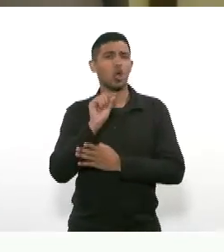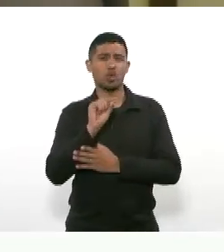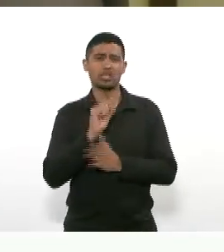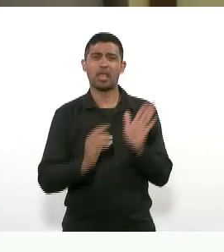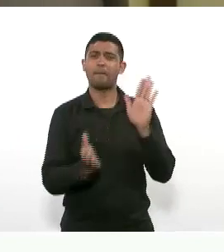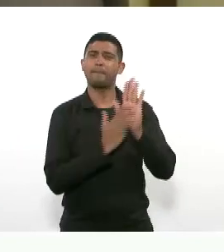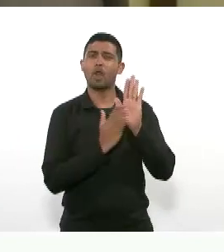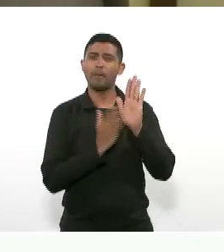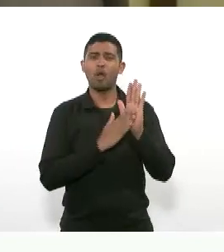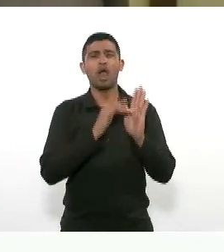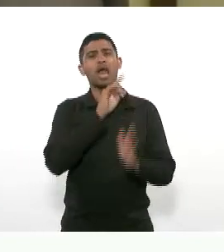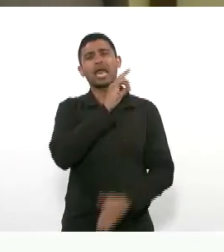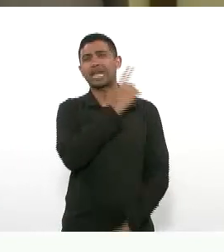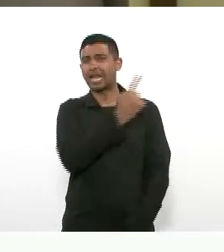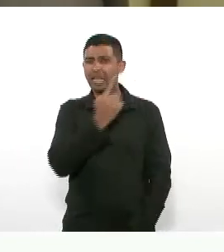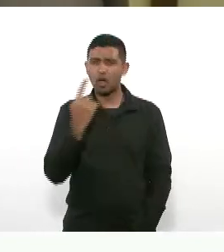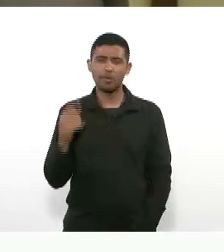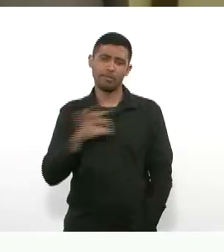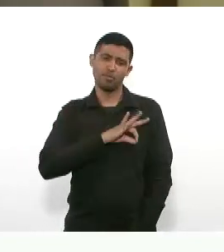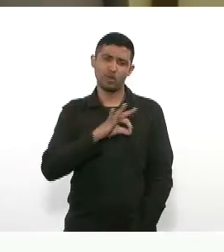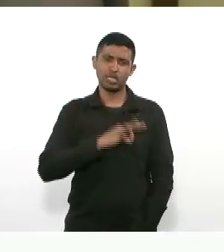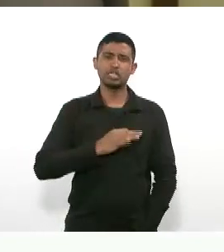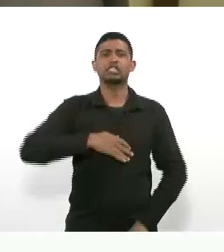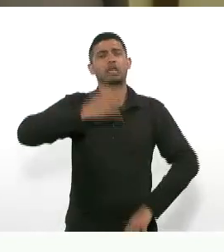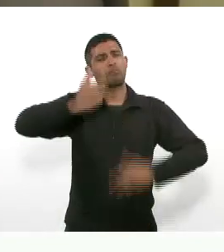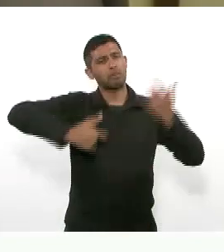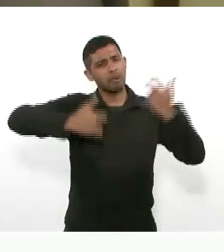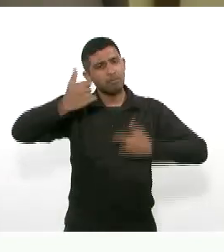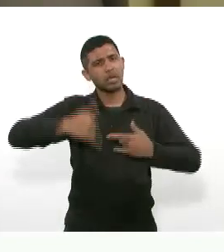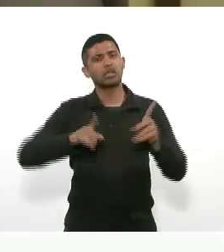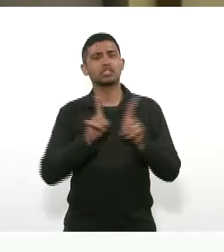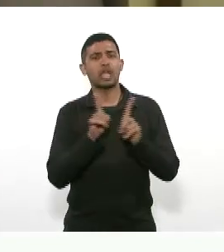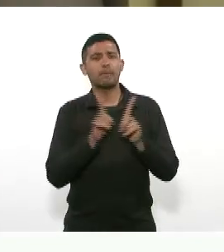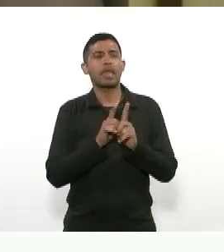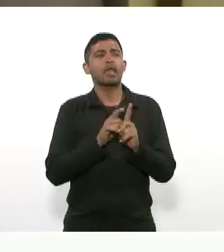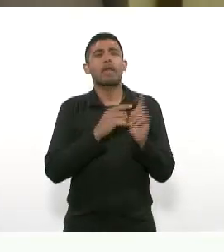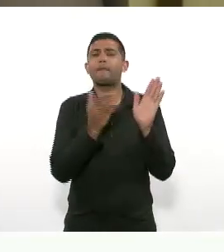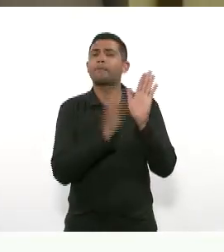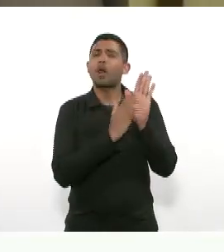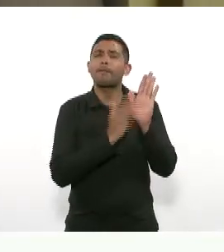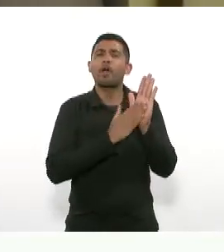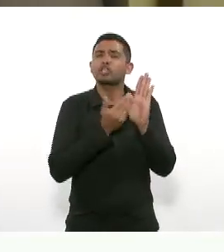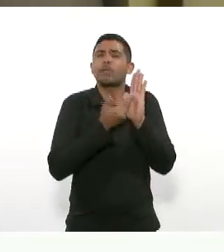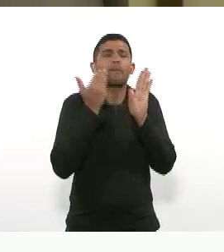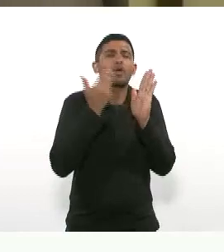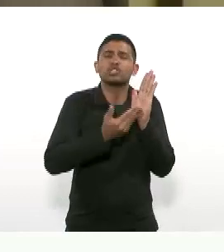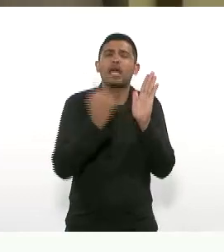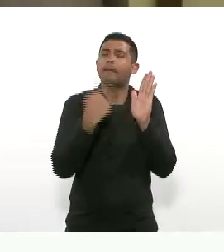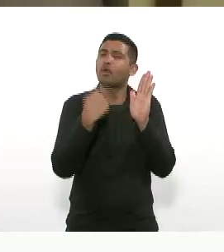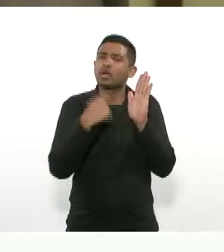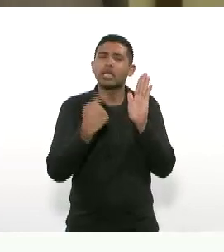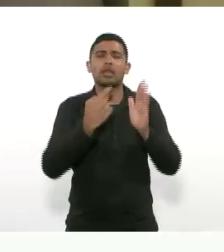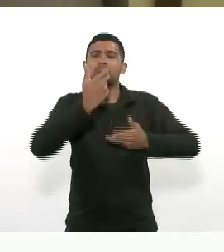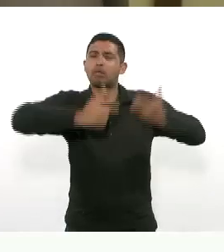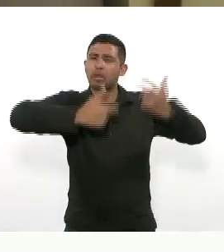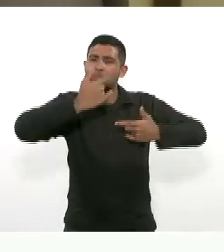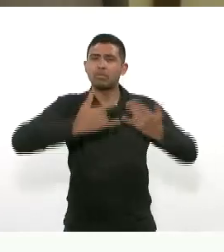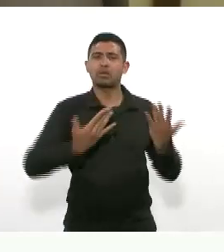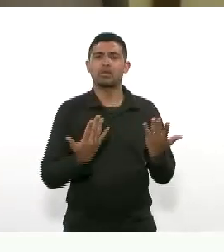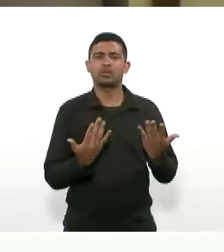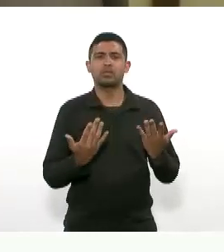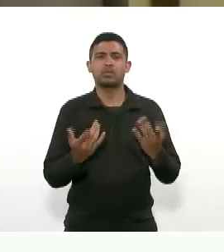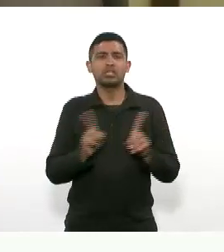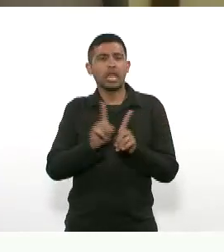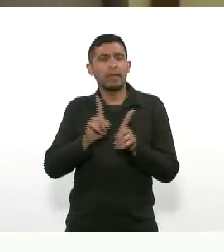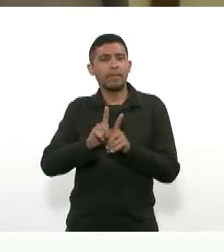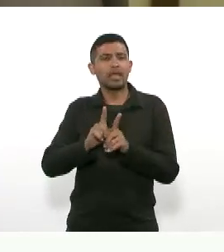cada polícia apresentava, explicando por que apresentava cada proposta, mas isso não é tratado. Grau de